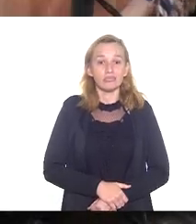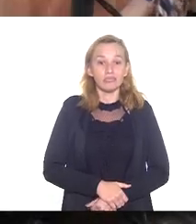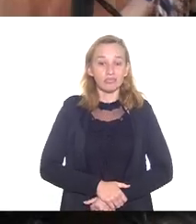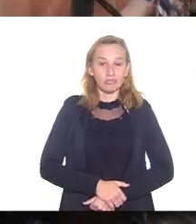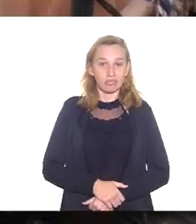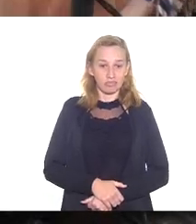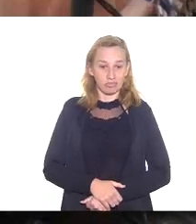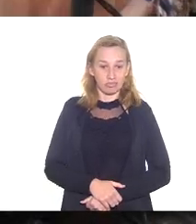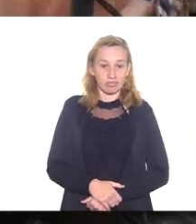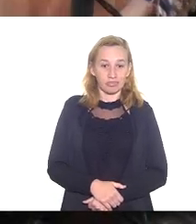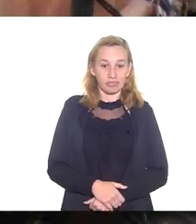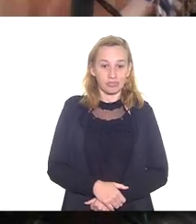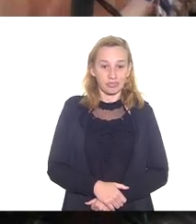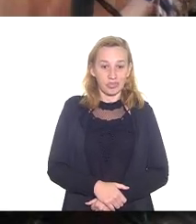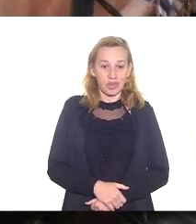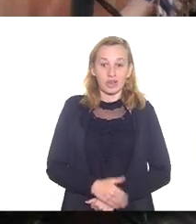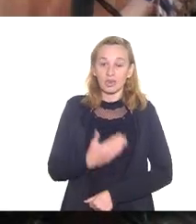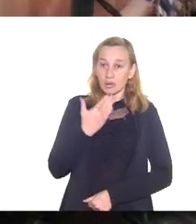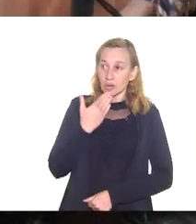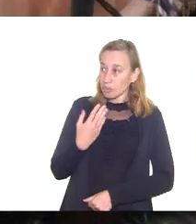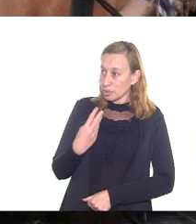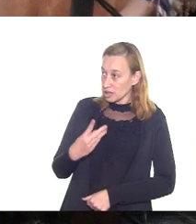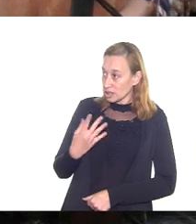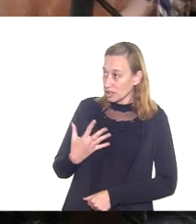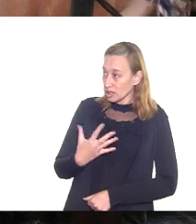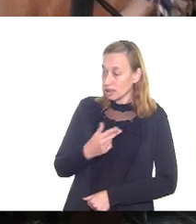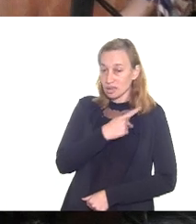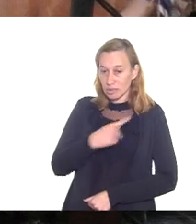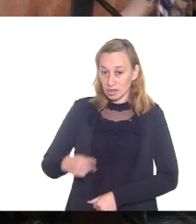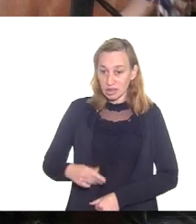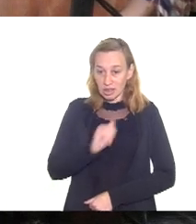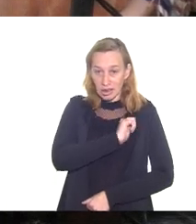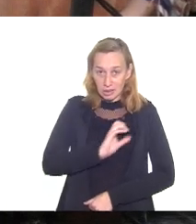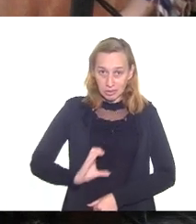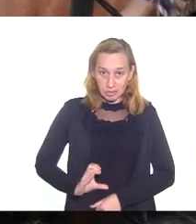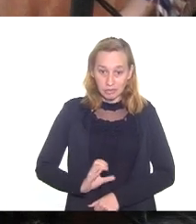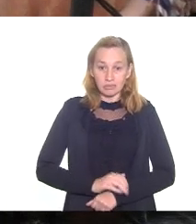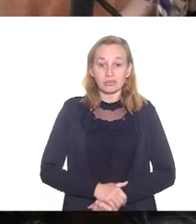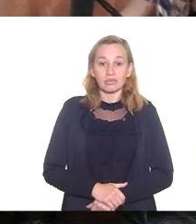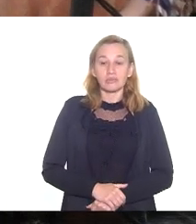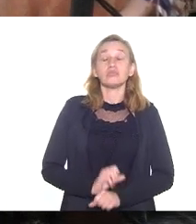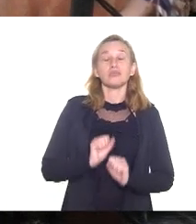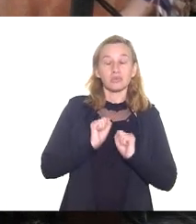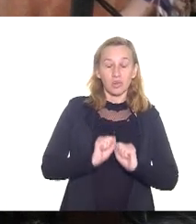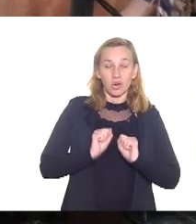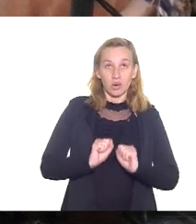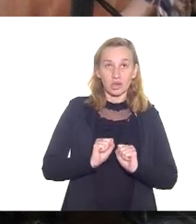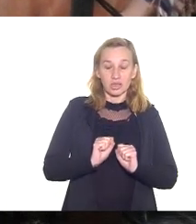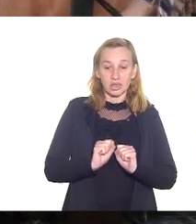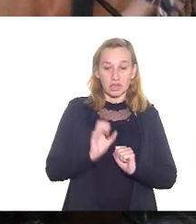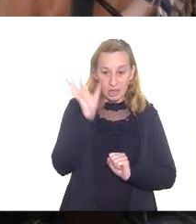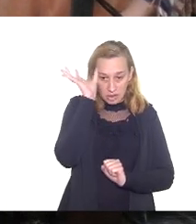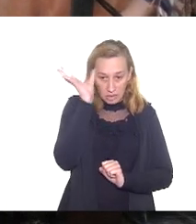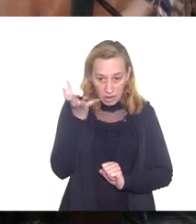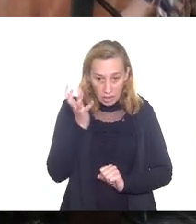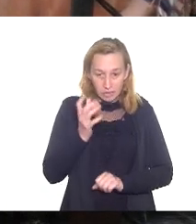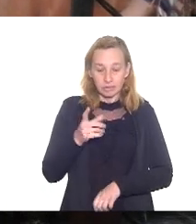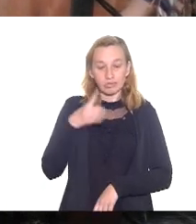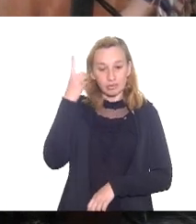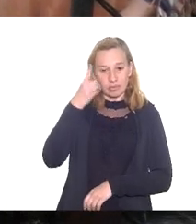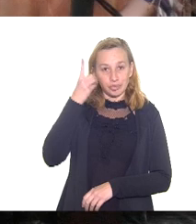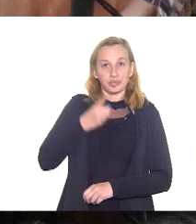Levarei a solicitação do senhor até o presidente André Siciliano para que ele possa tomar as devidas providências, deputado.